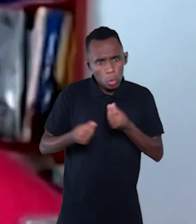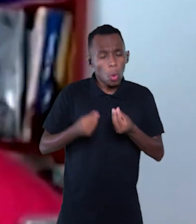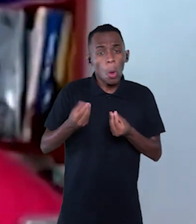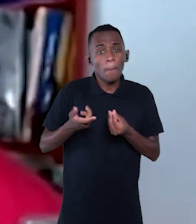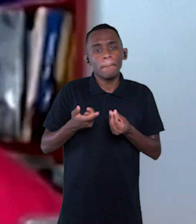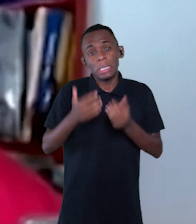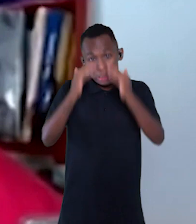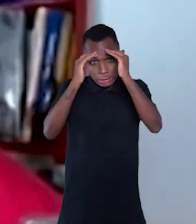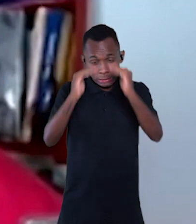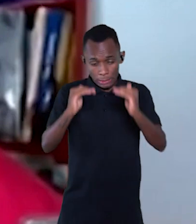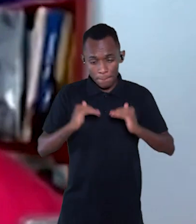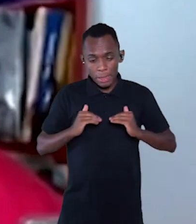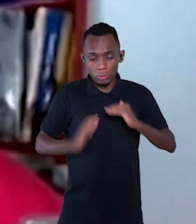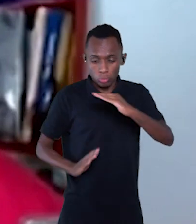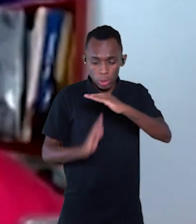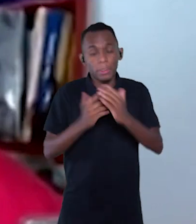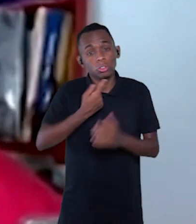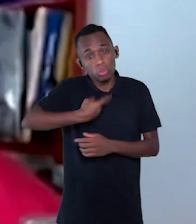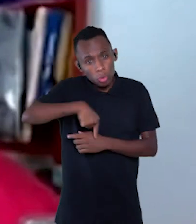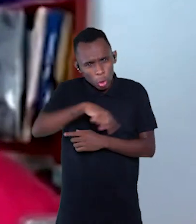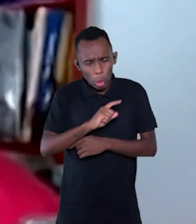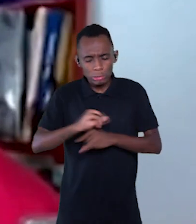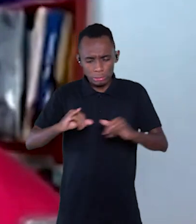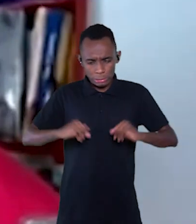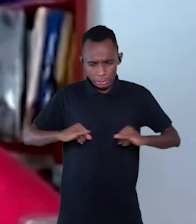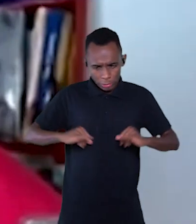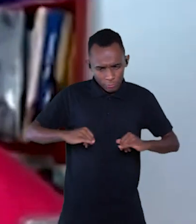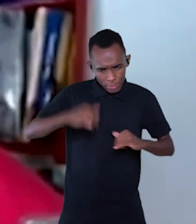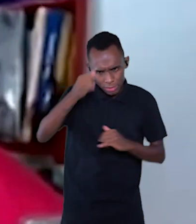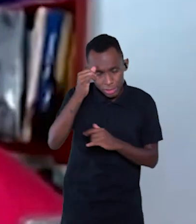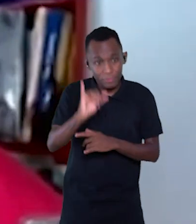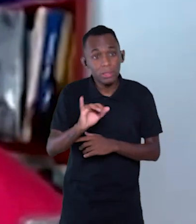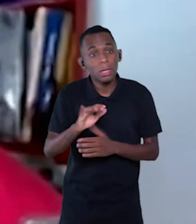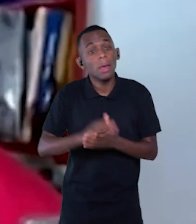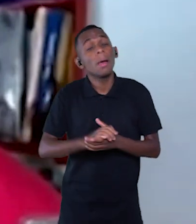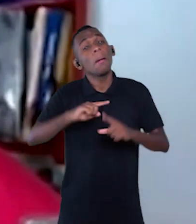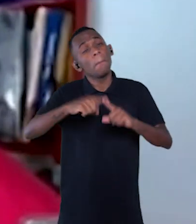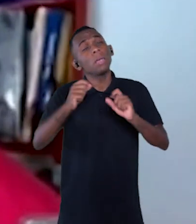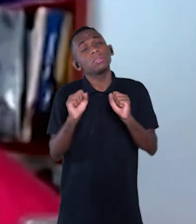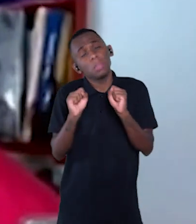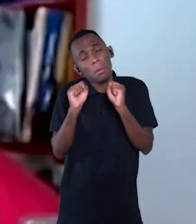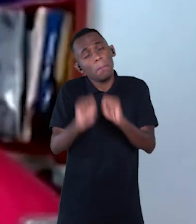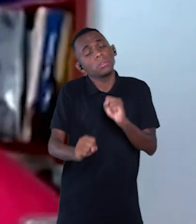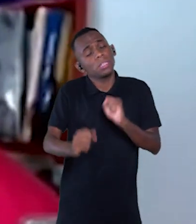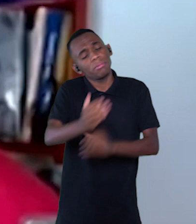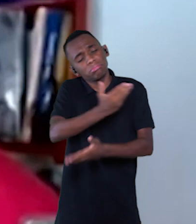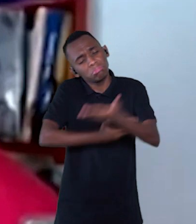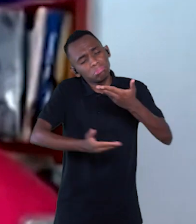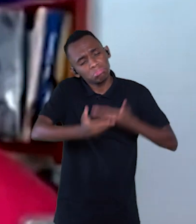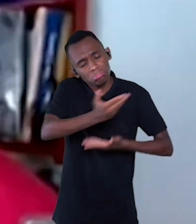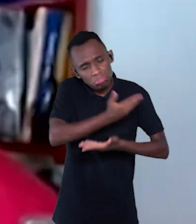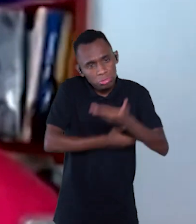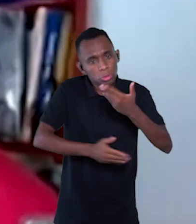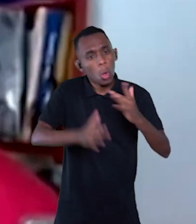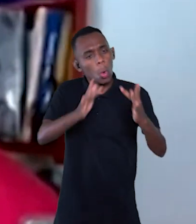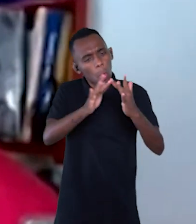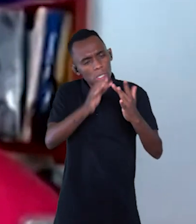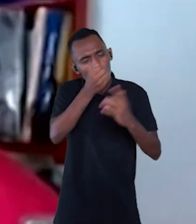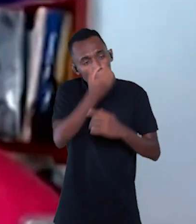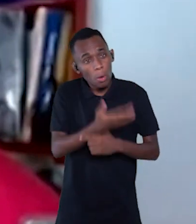também respeite as nossas limitações, que não nos machuque, mas que possa fazer também a criação de bons vínculos e que os nossos